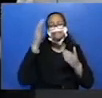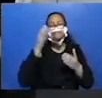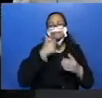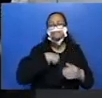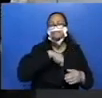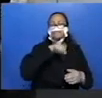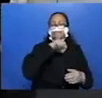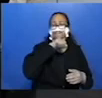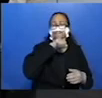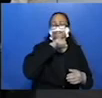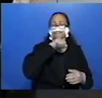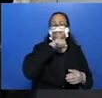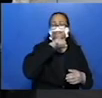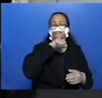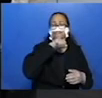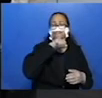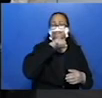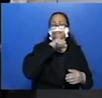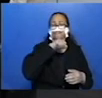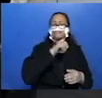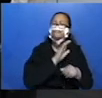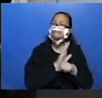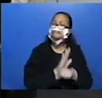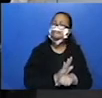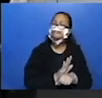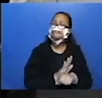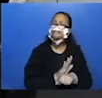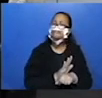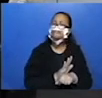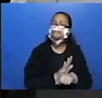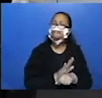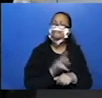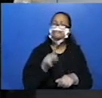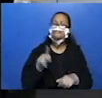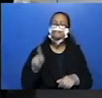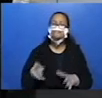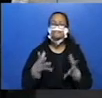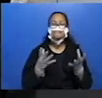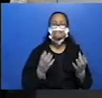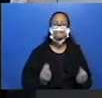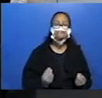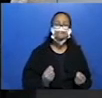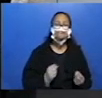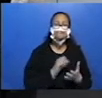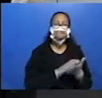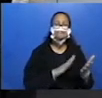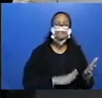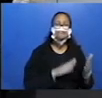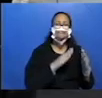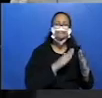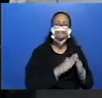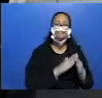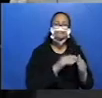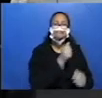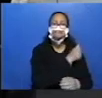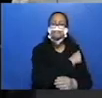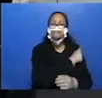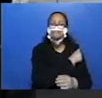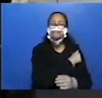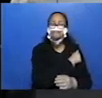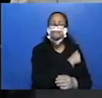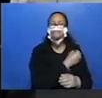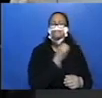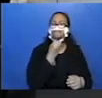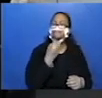pais pelo incentivo. Eu recebi várias tarefas de alguns alunos que estavam